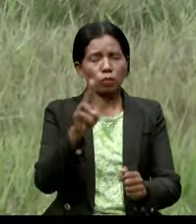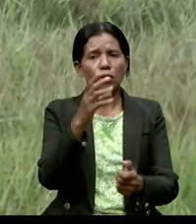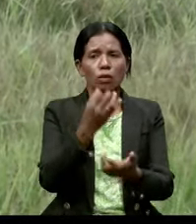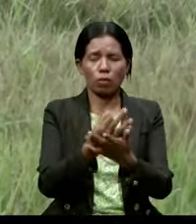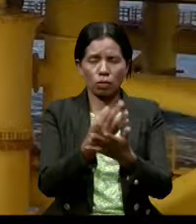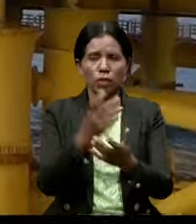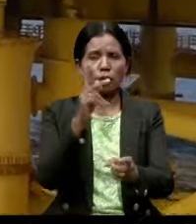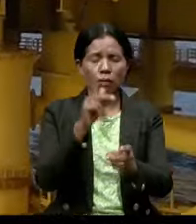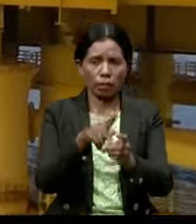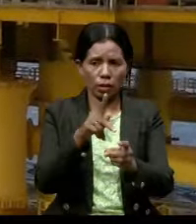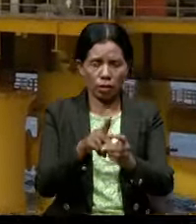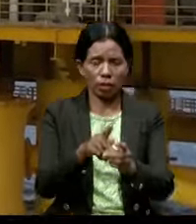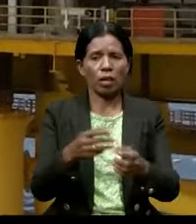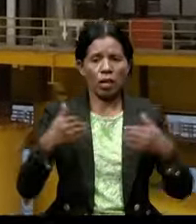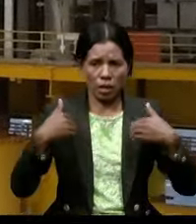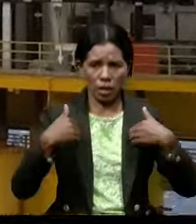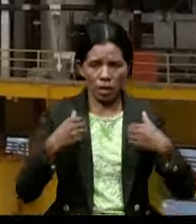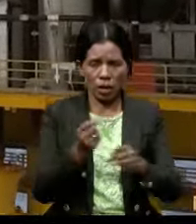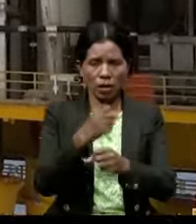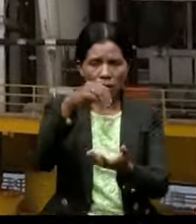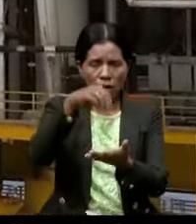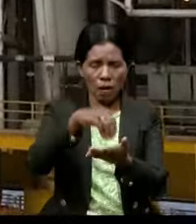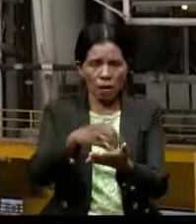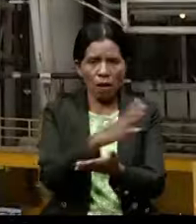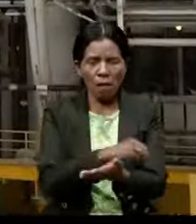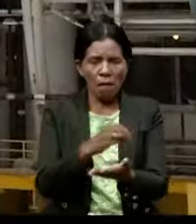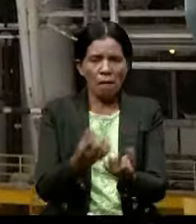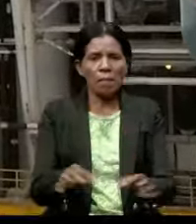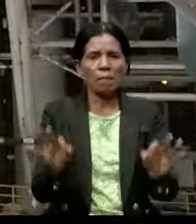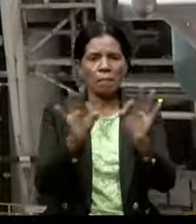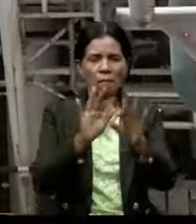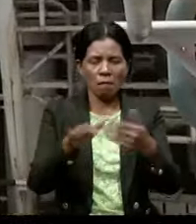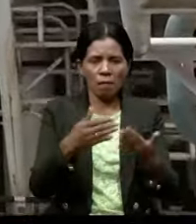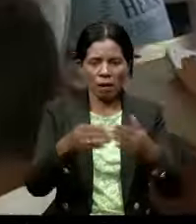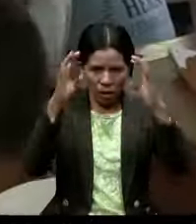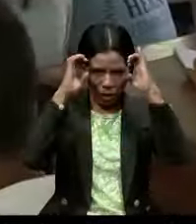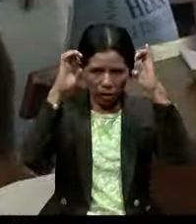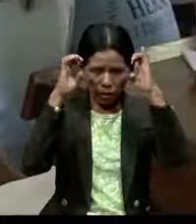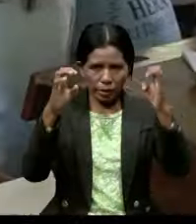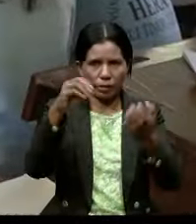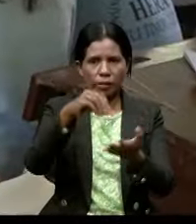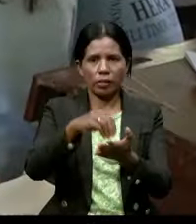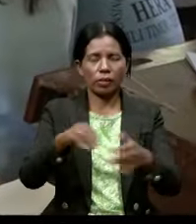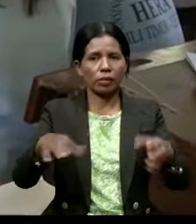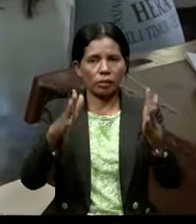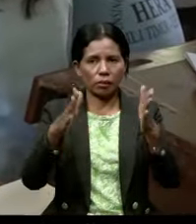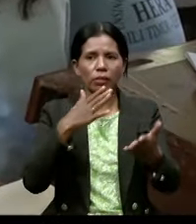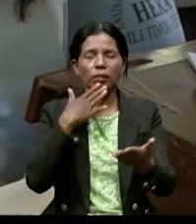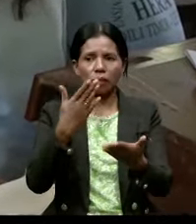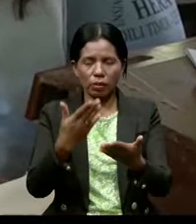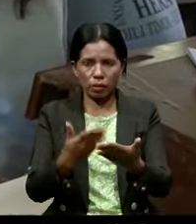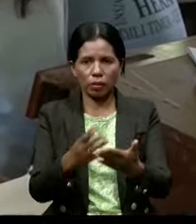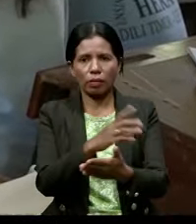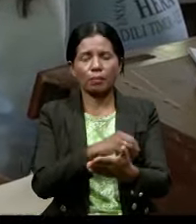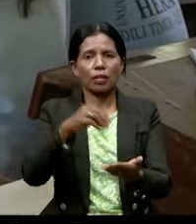fundo petrolífero nebese inaton, o de halo investimento ba setor importante sira, anesan educação, o de cria recurso humano nebese suficiente,